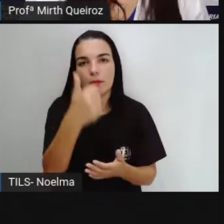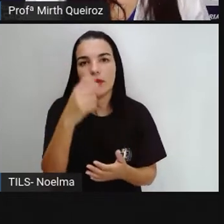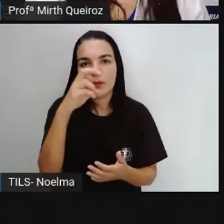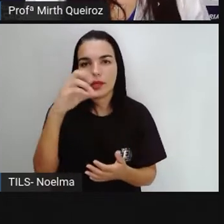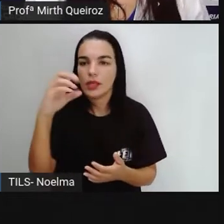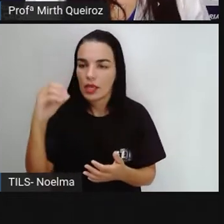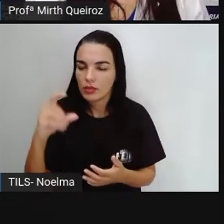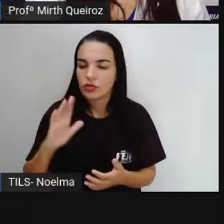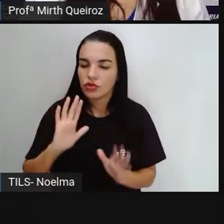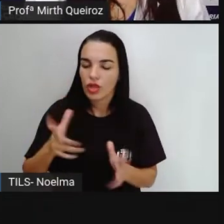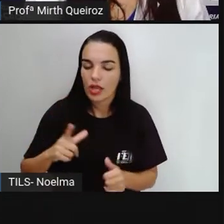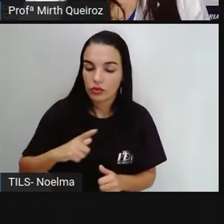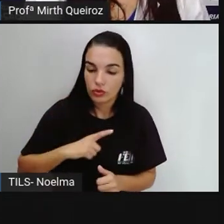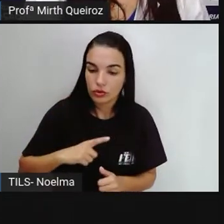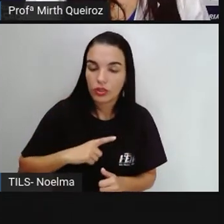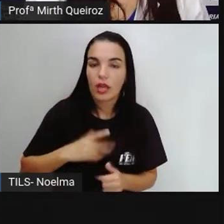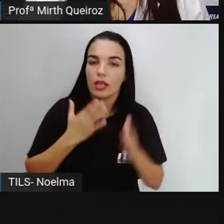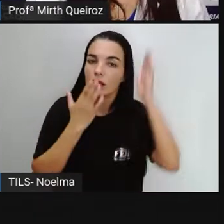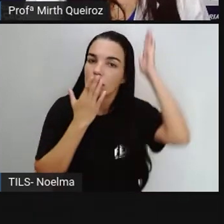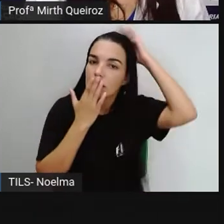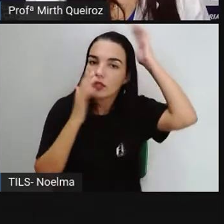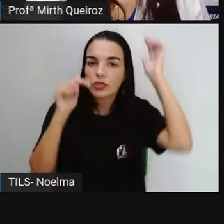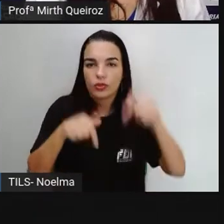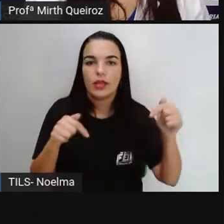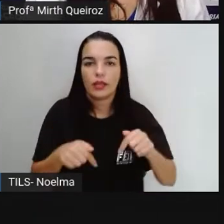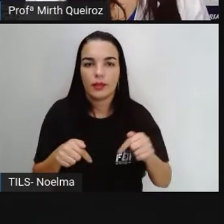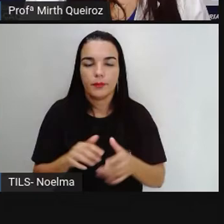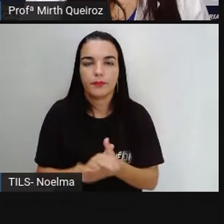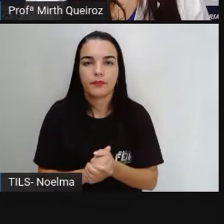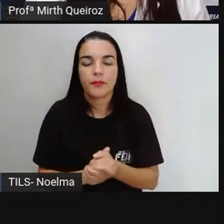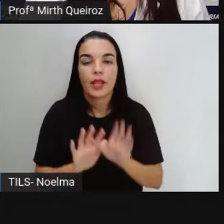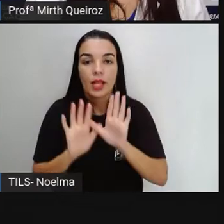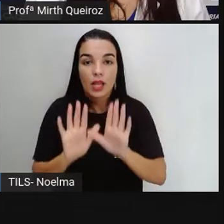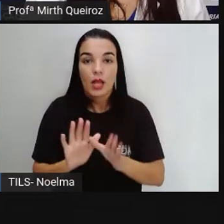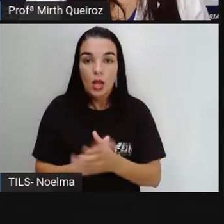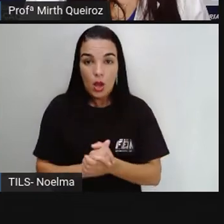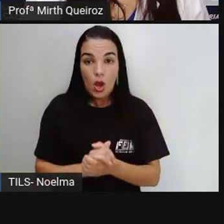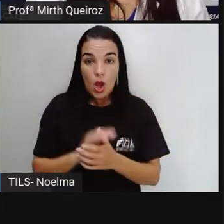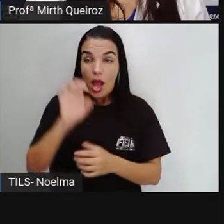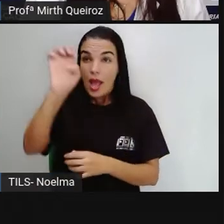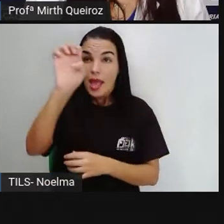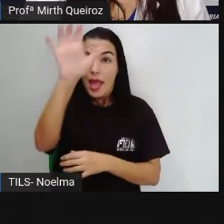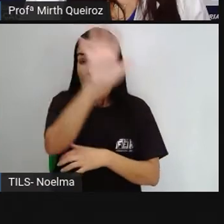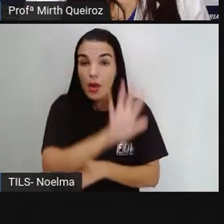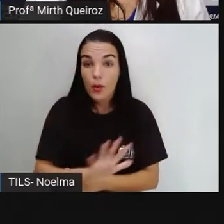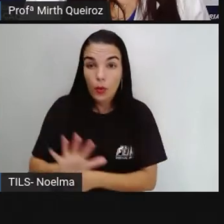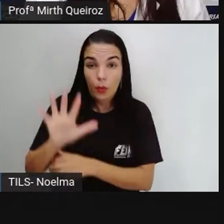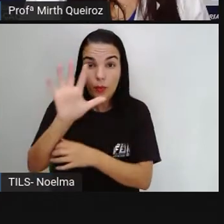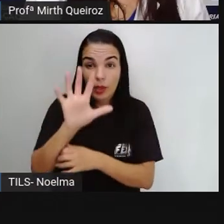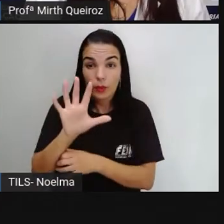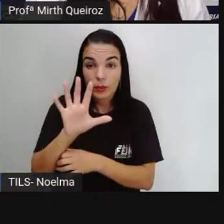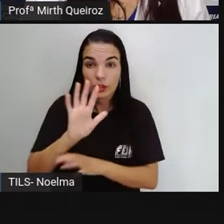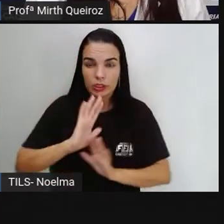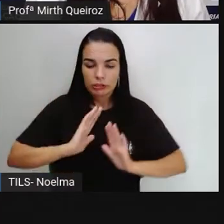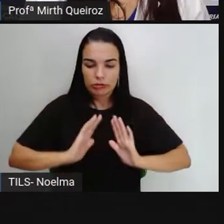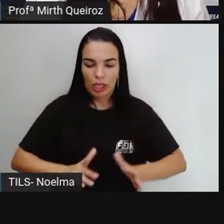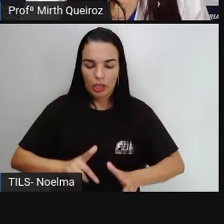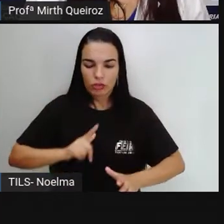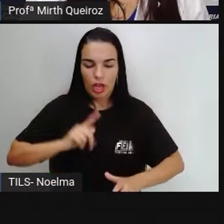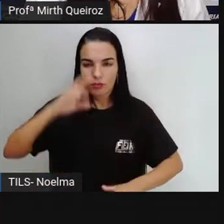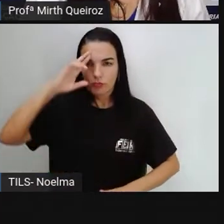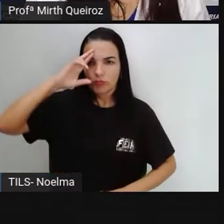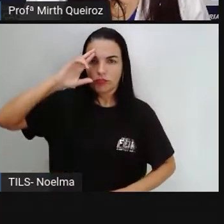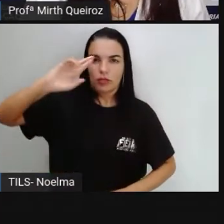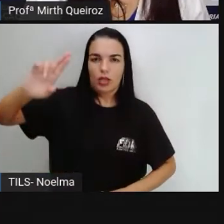Como os europeus dominaram a política e militarmente os demais povos, a tendência do brasileiro hoje é se